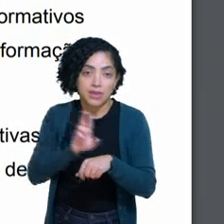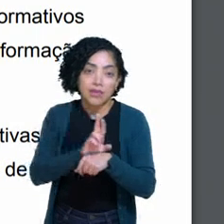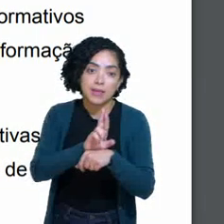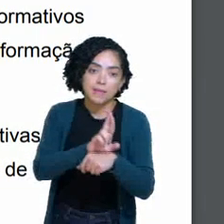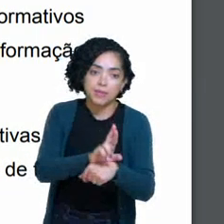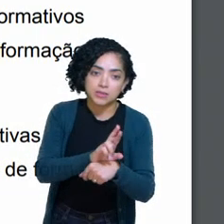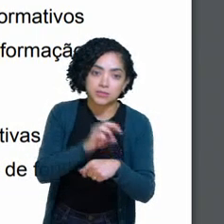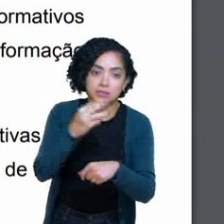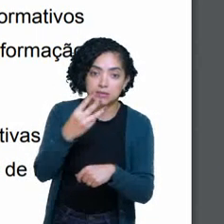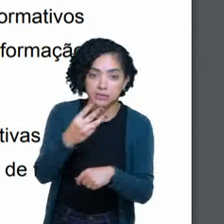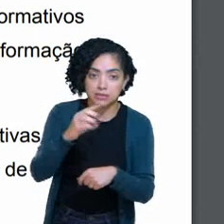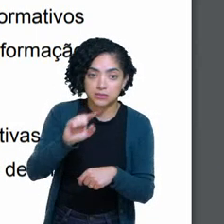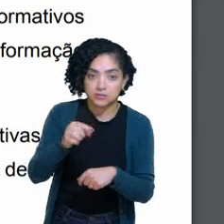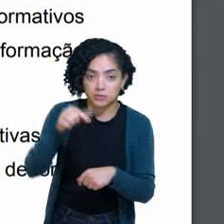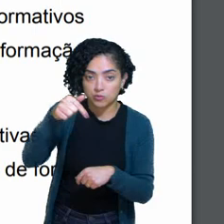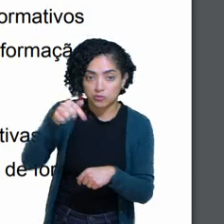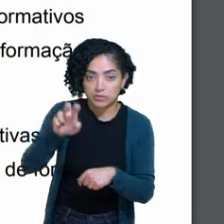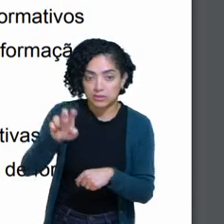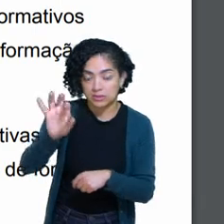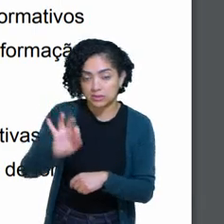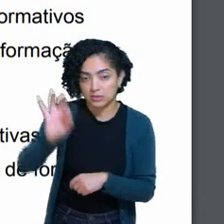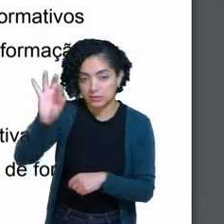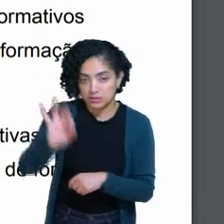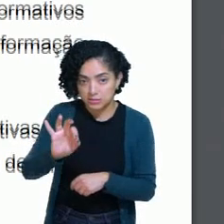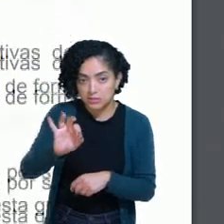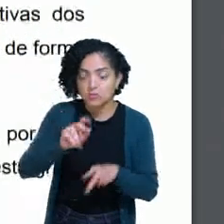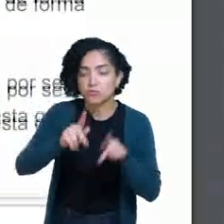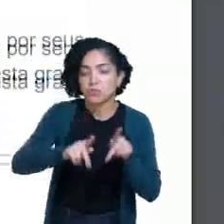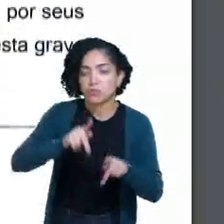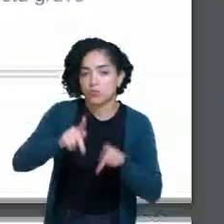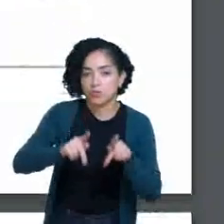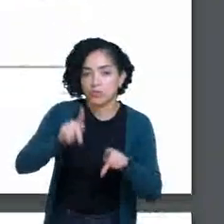apenas 75% da população